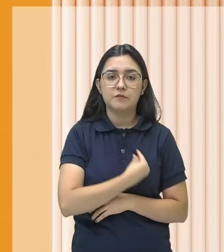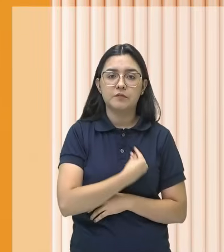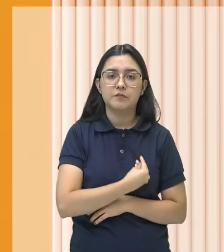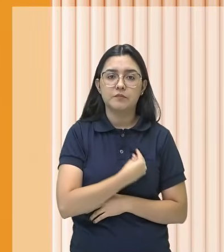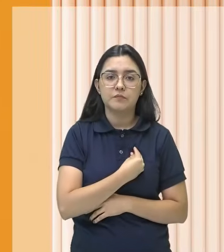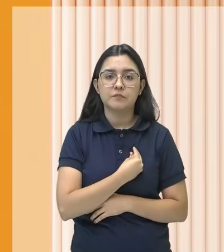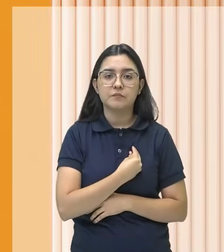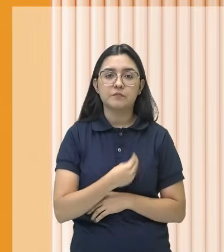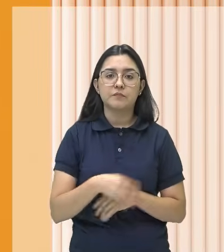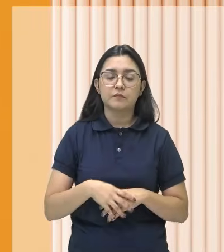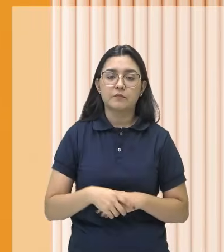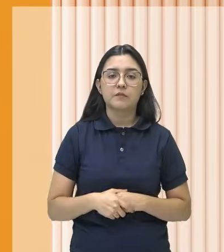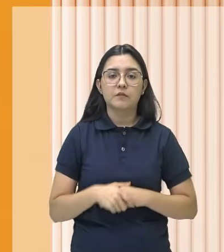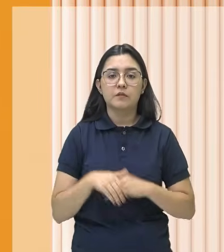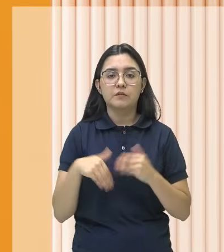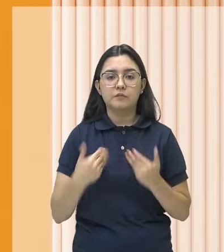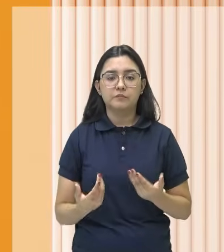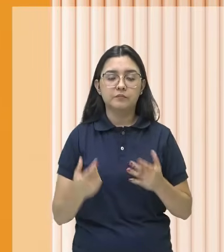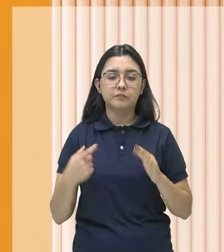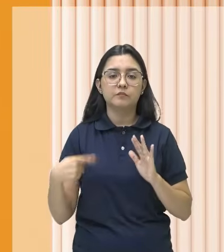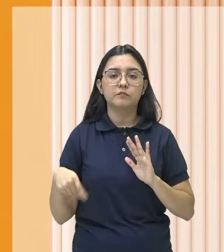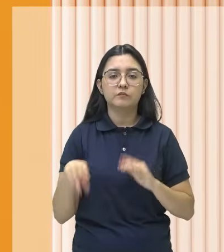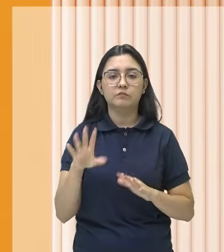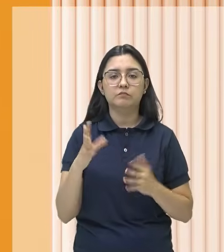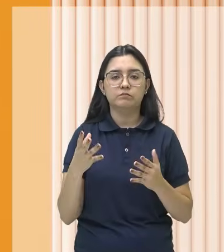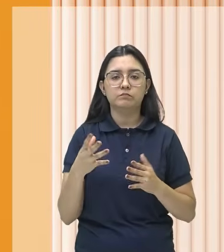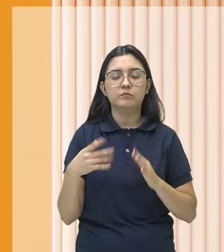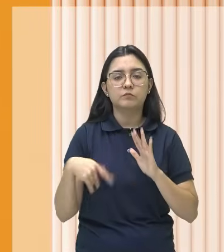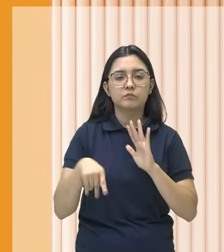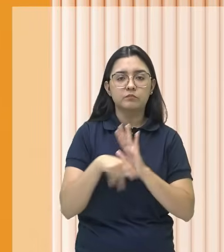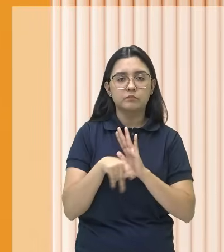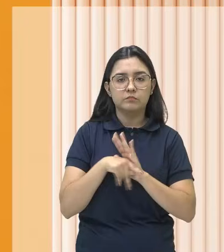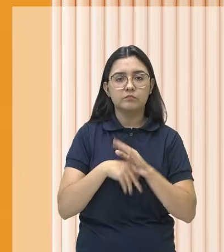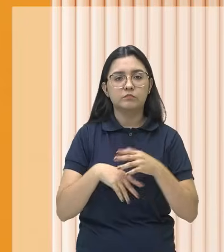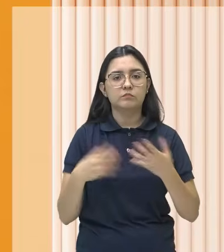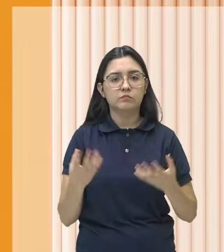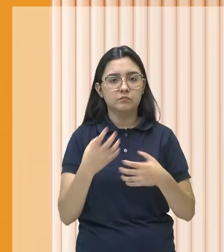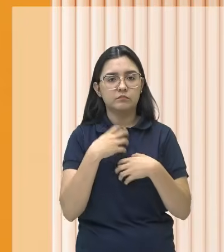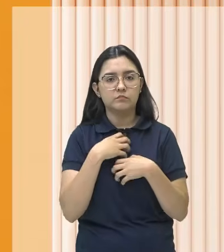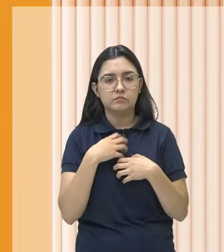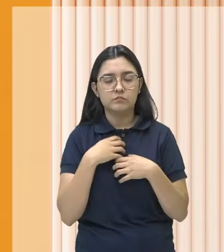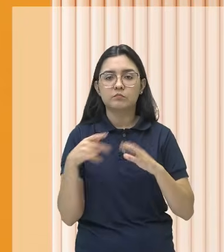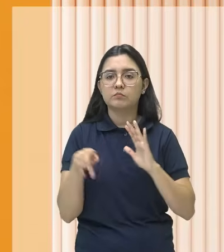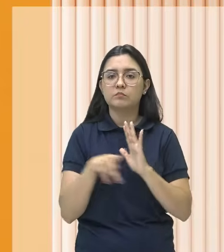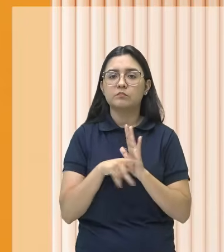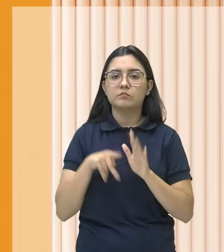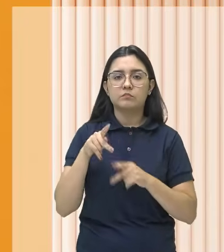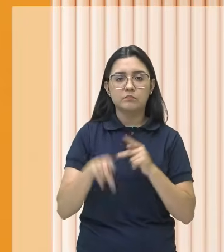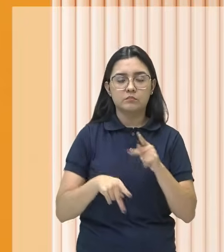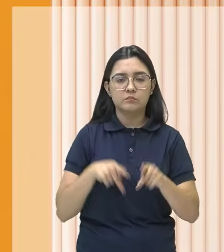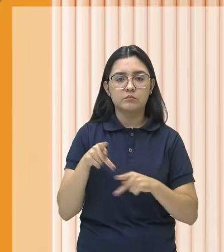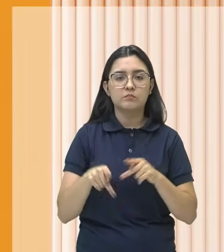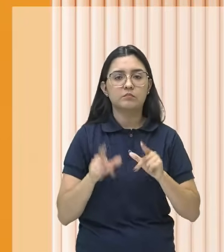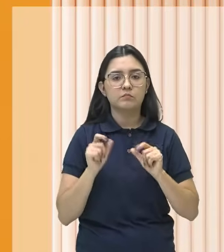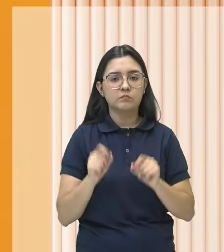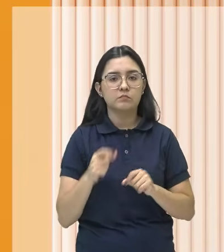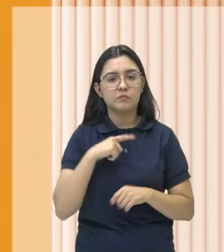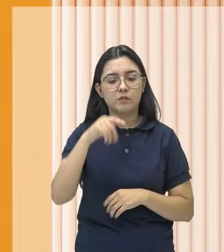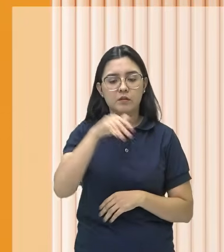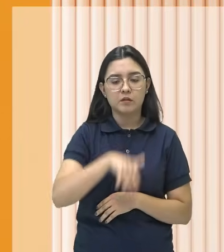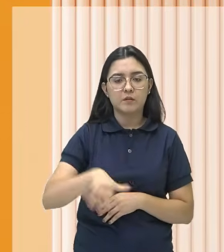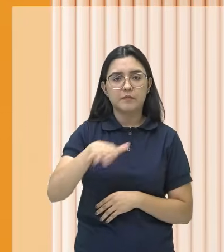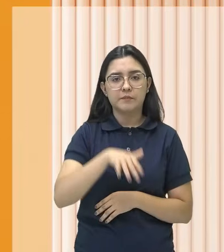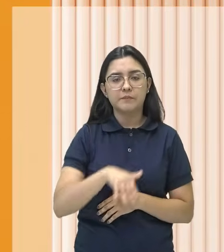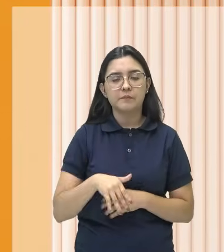a experiência do sentido do pertencimento, do sentido de ser, inclusive, daquele povo, dentro daquele